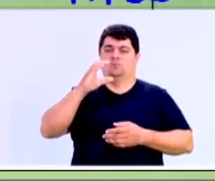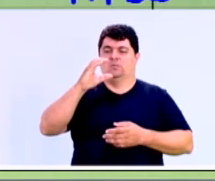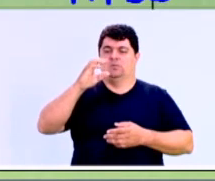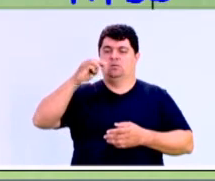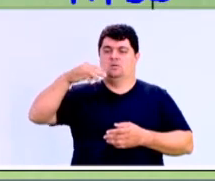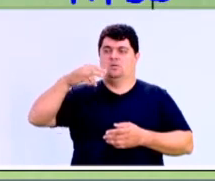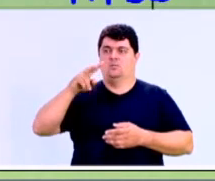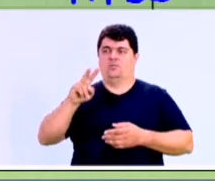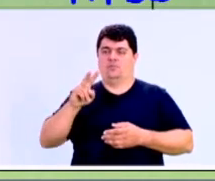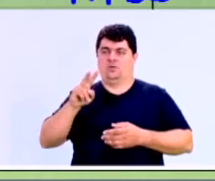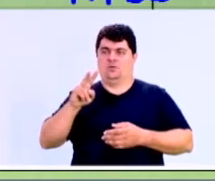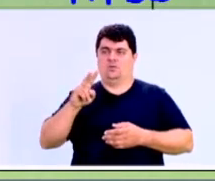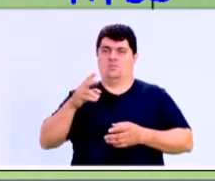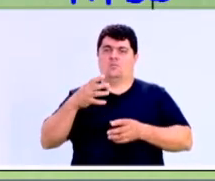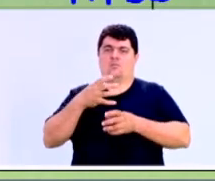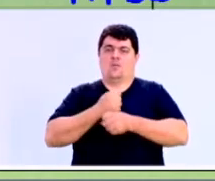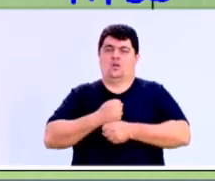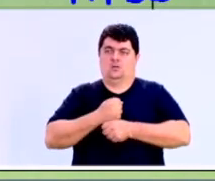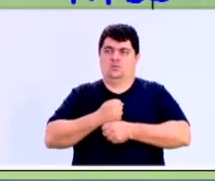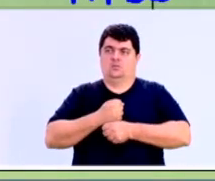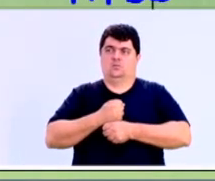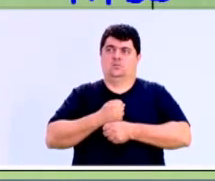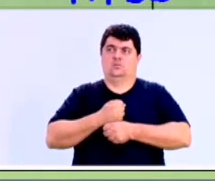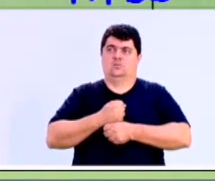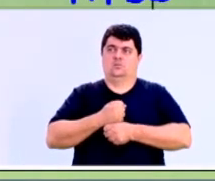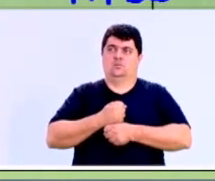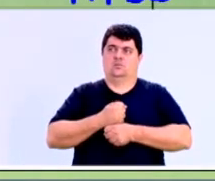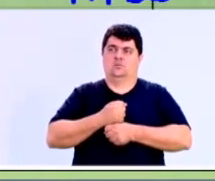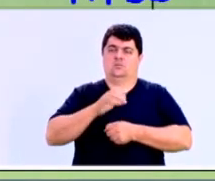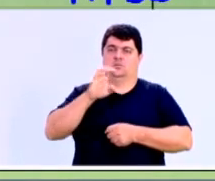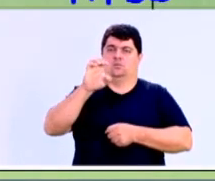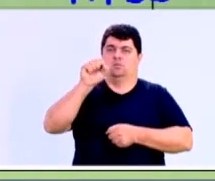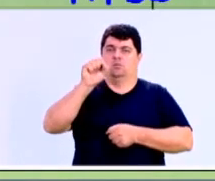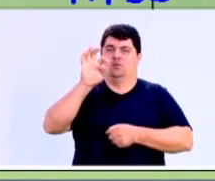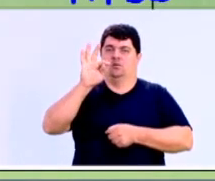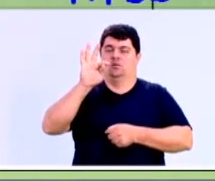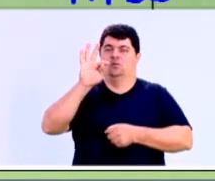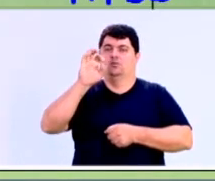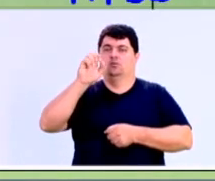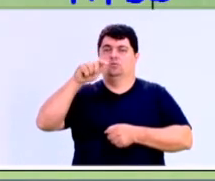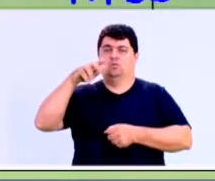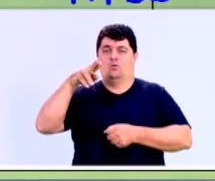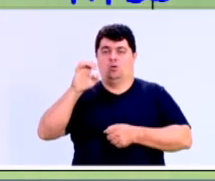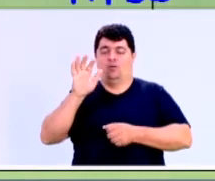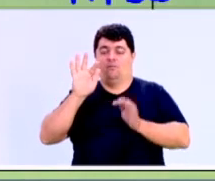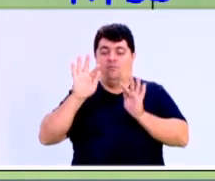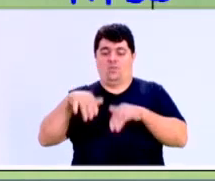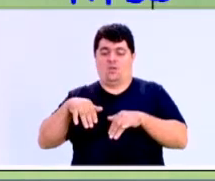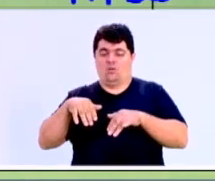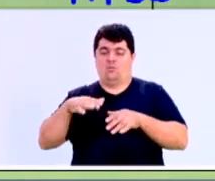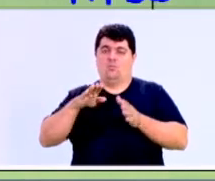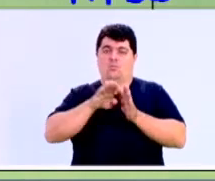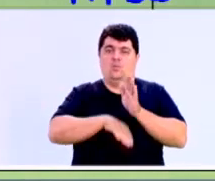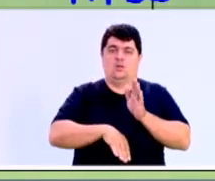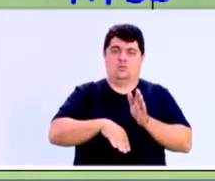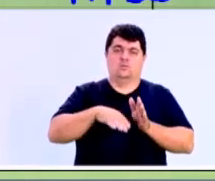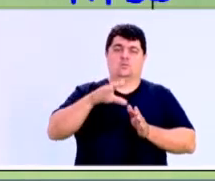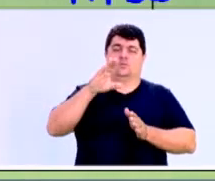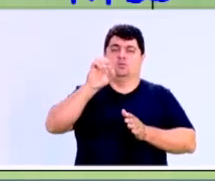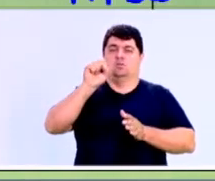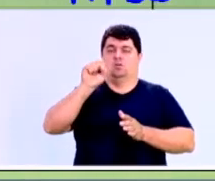CMV mais estoque final menos